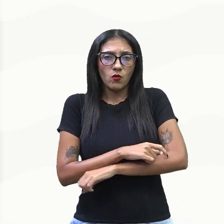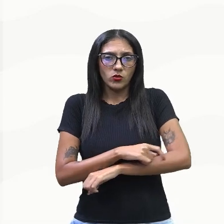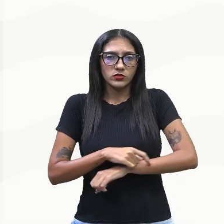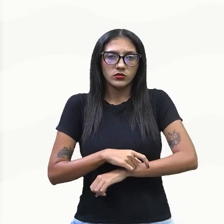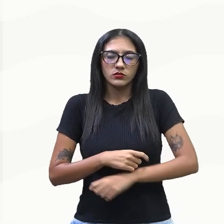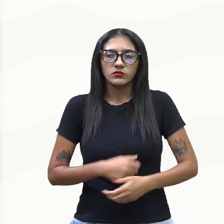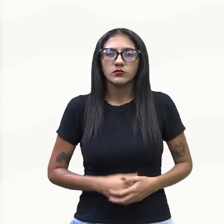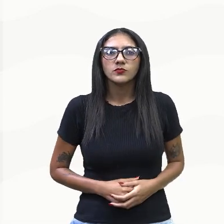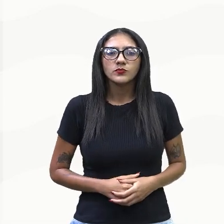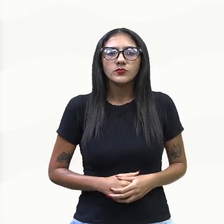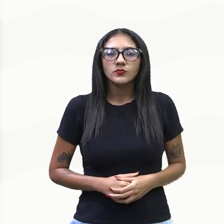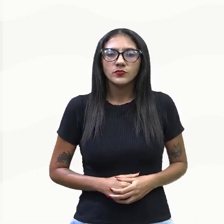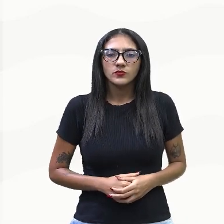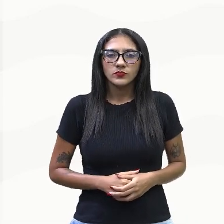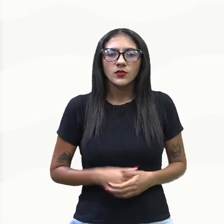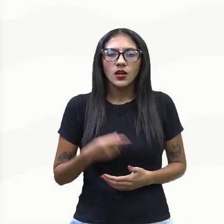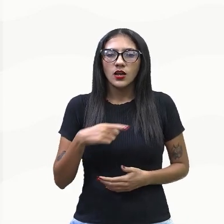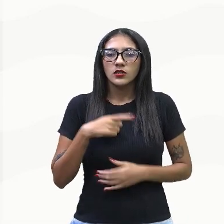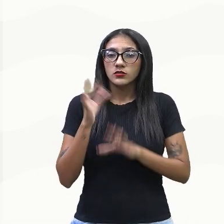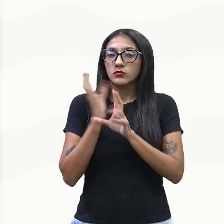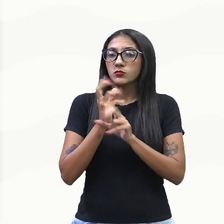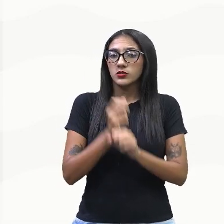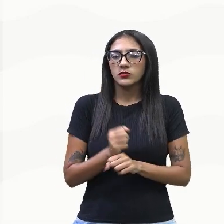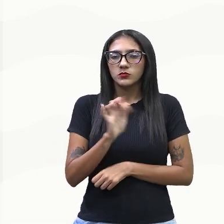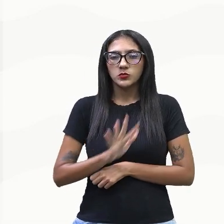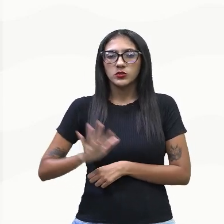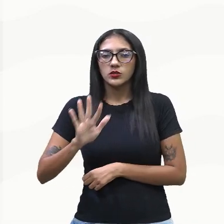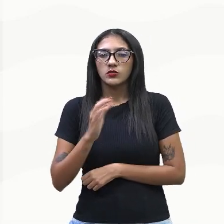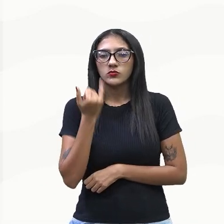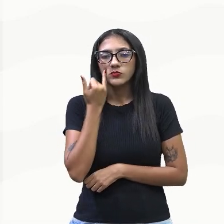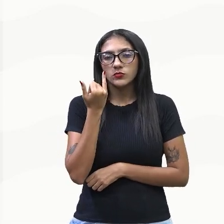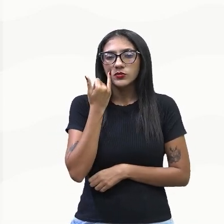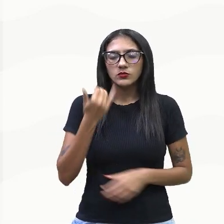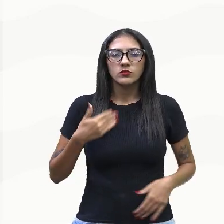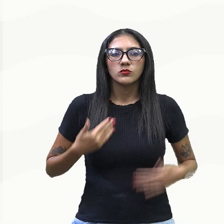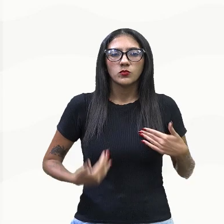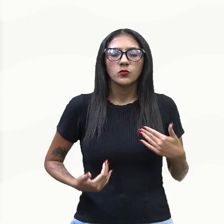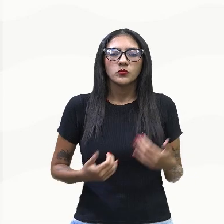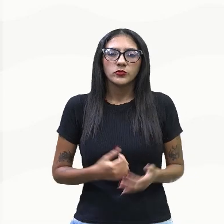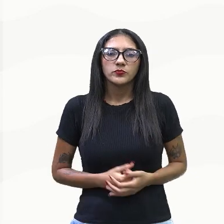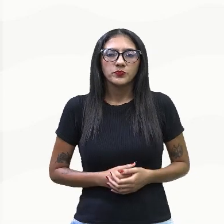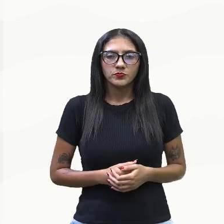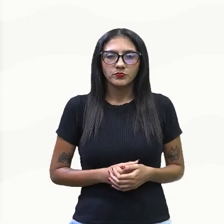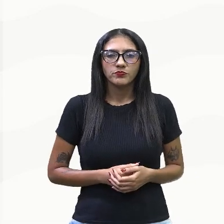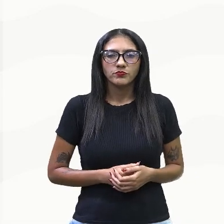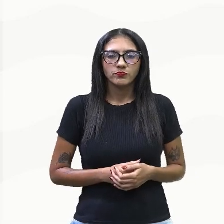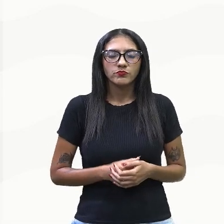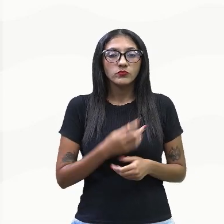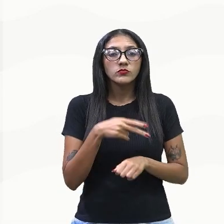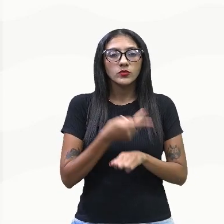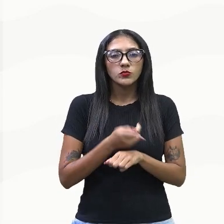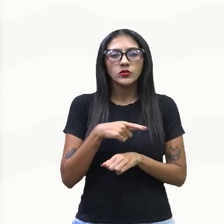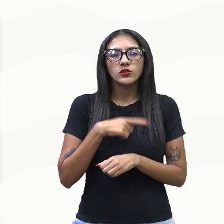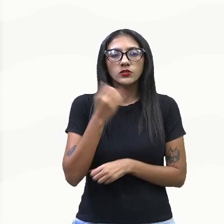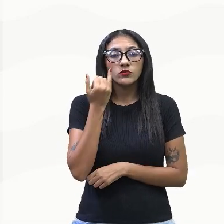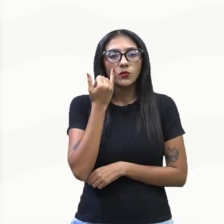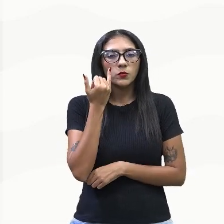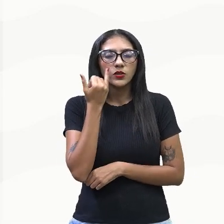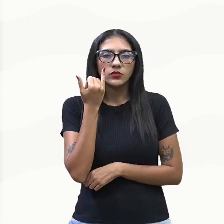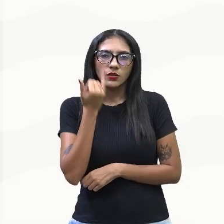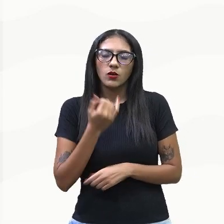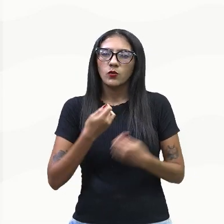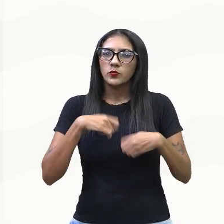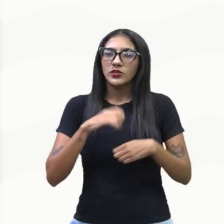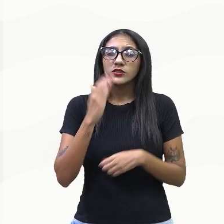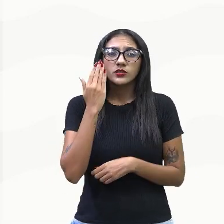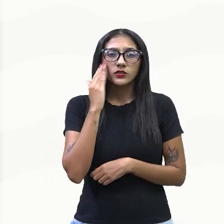certo? Isso daqui é o resultado total que o IMC vai dar. Com o resultado, o próximo passo é